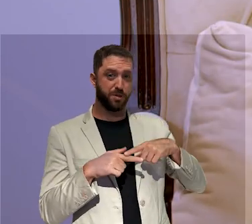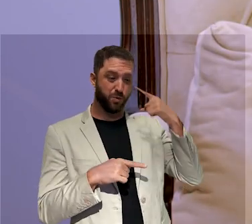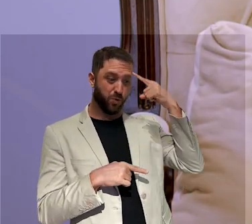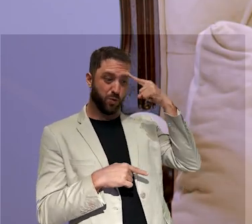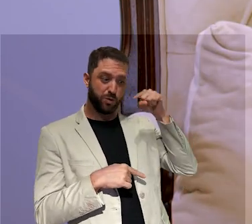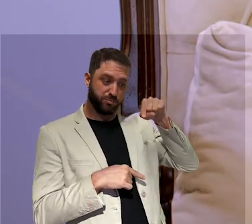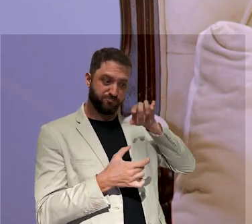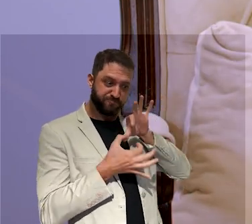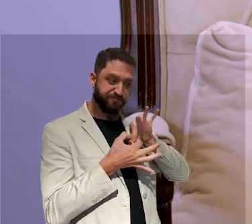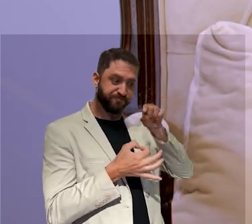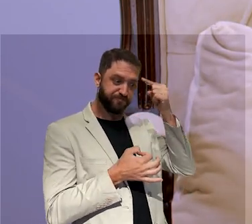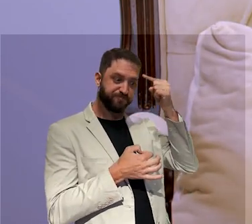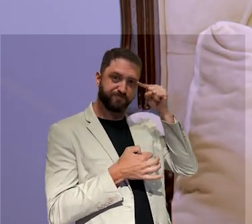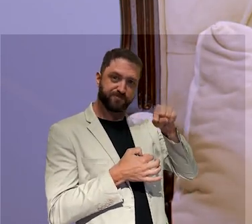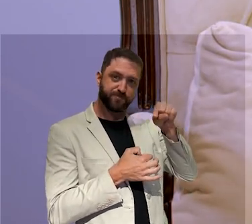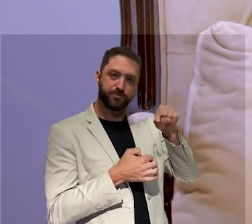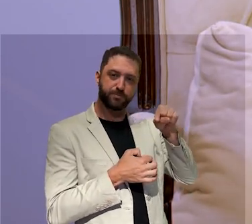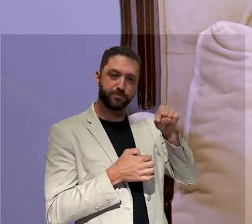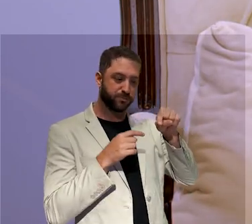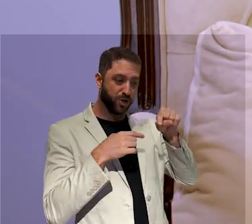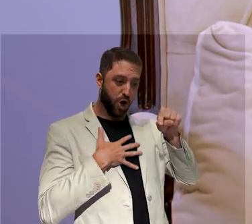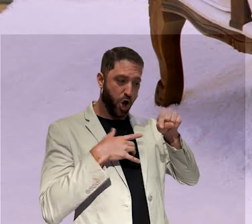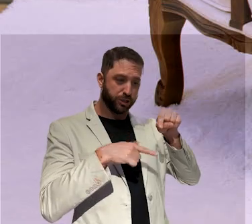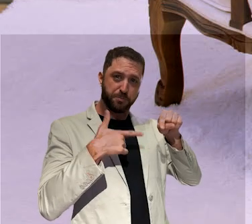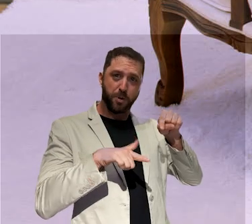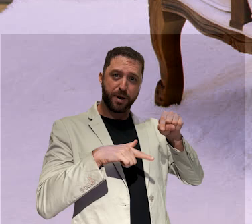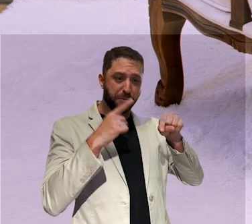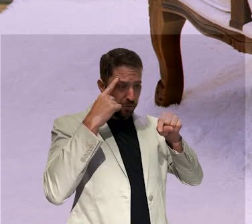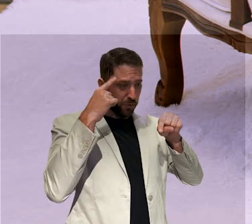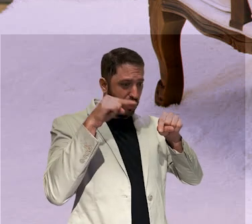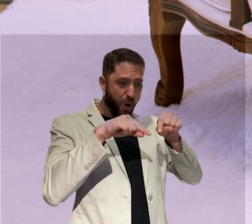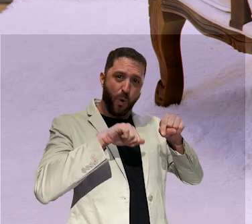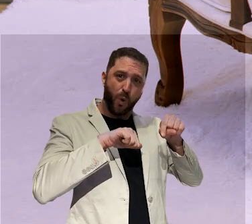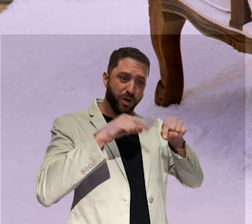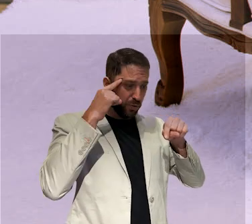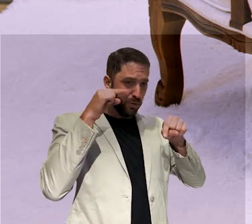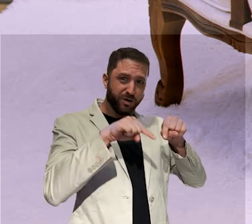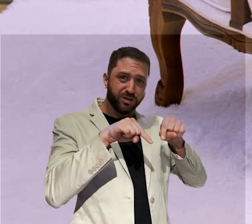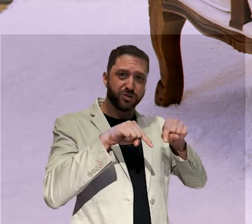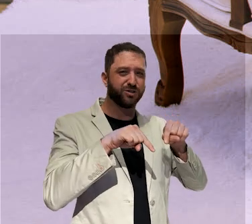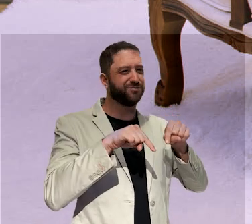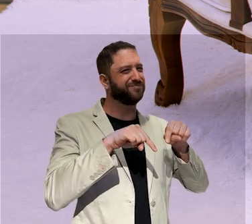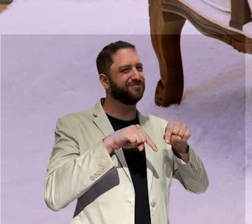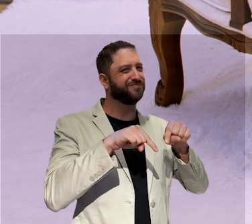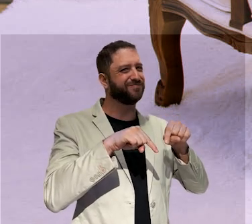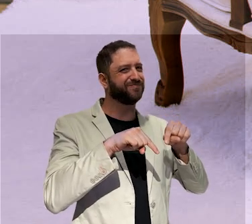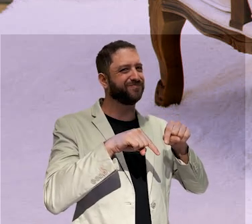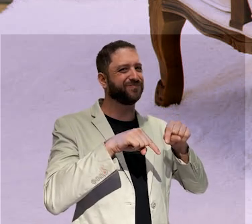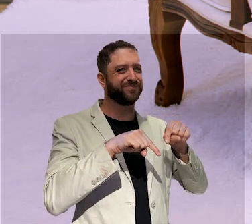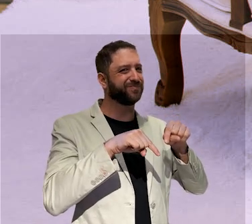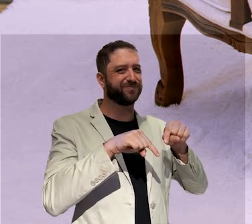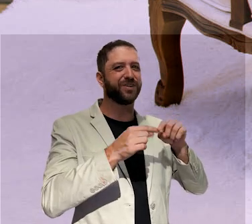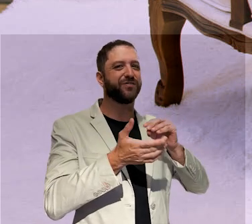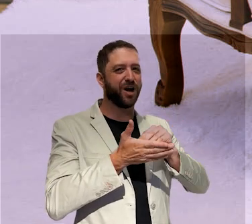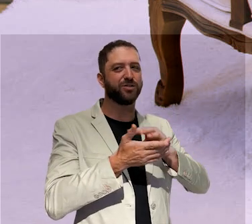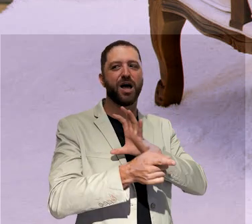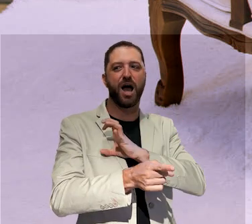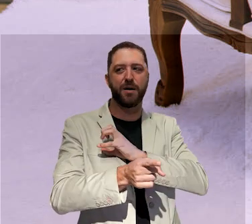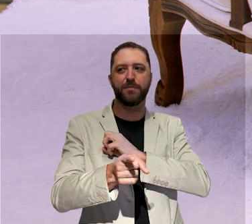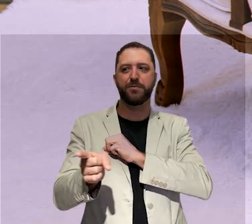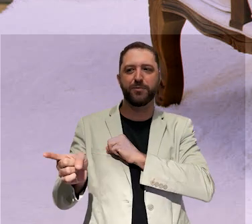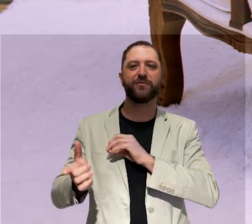ensinar o quanto você está apegado a uma dor. Quando você transforma dor em amor, e isso começa a partir de você com você